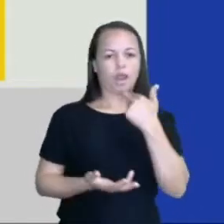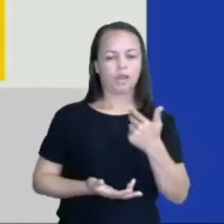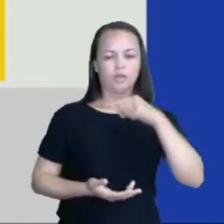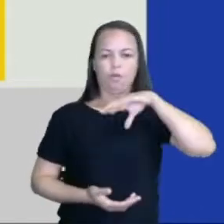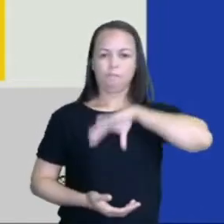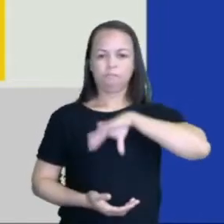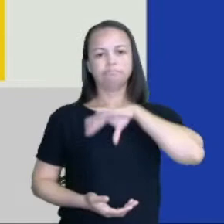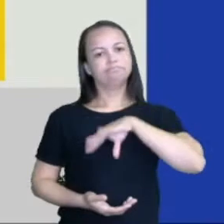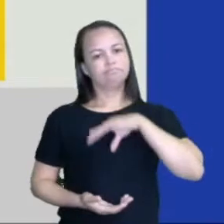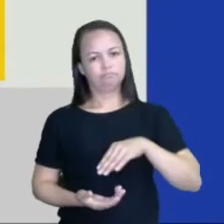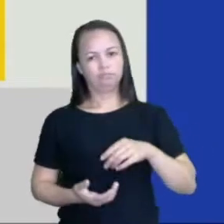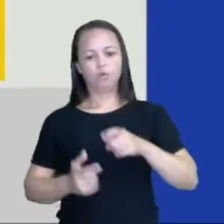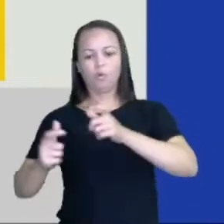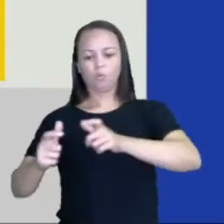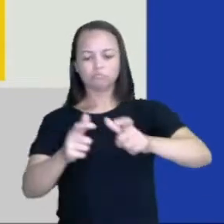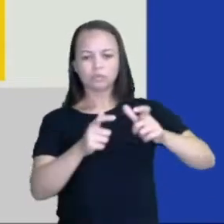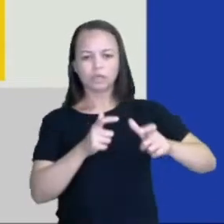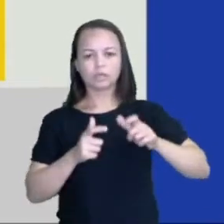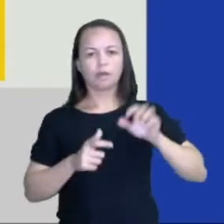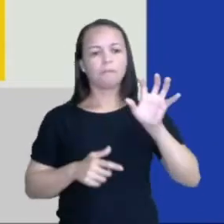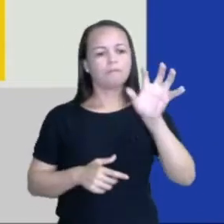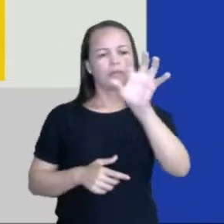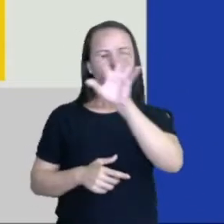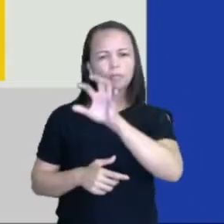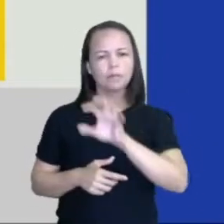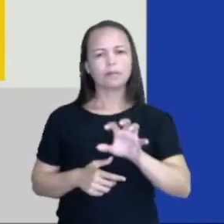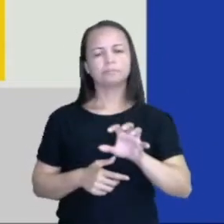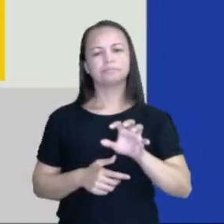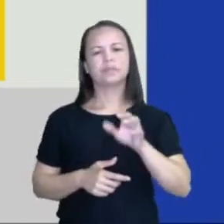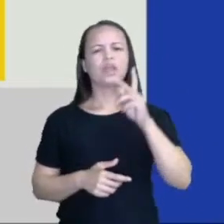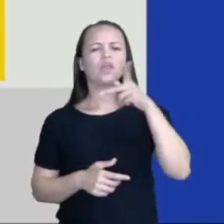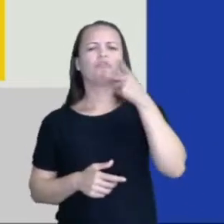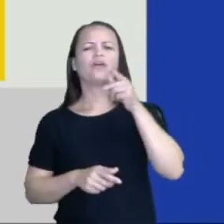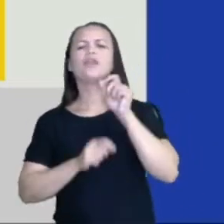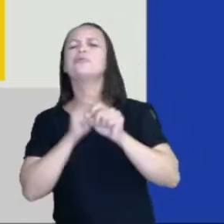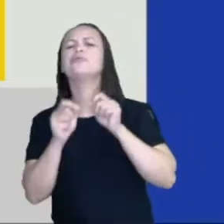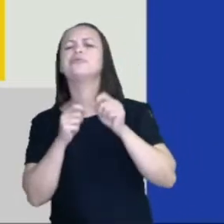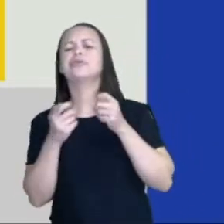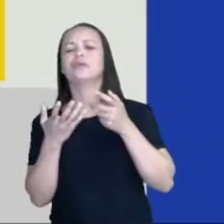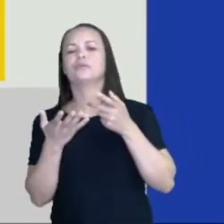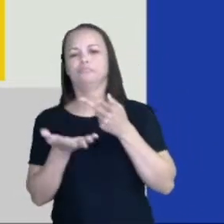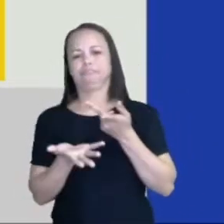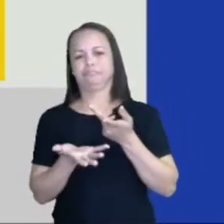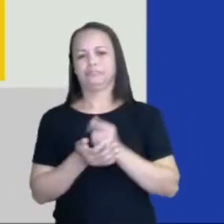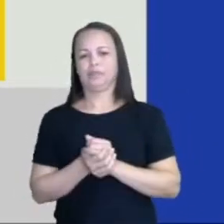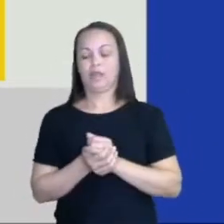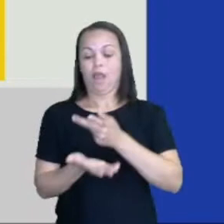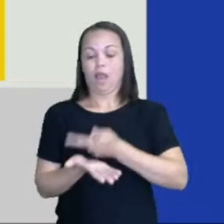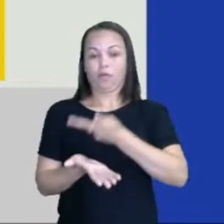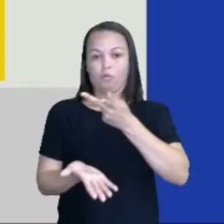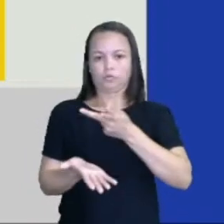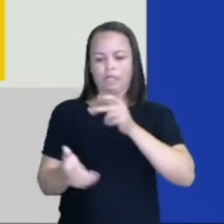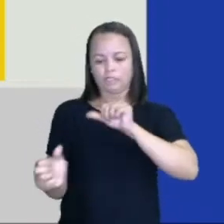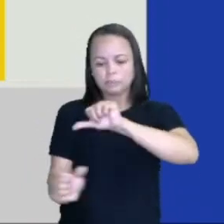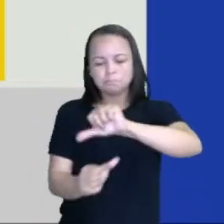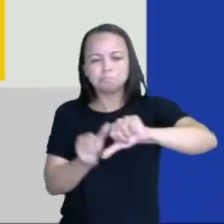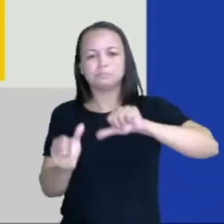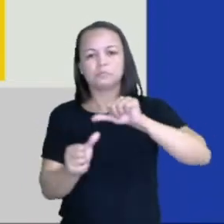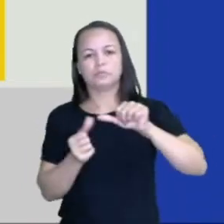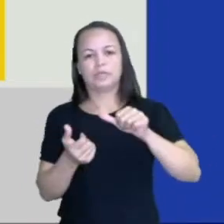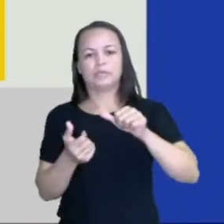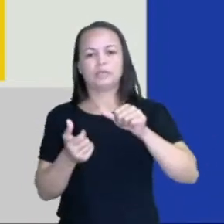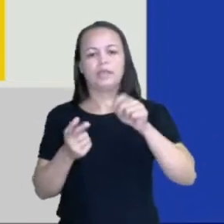por conta da localização geográfica. O que é que eu estou querendo dizer com isso? É quando acontecem mudanças